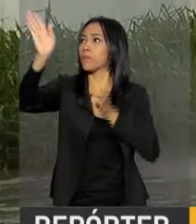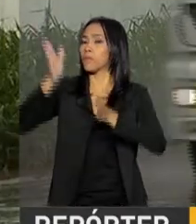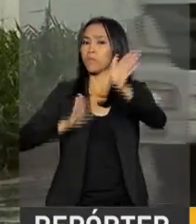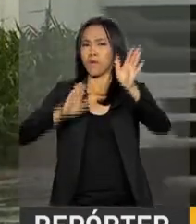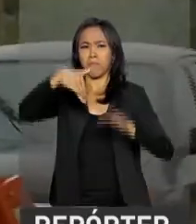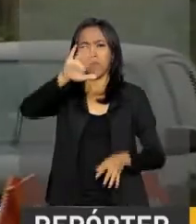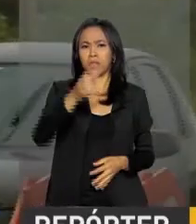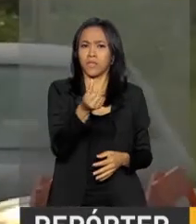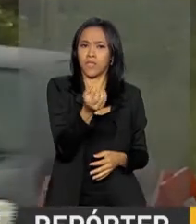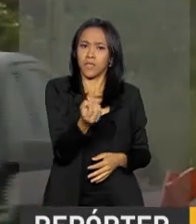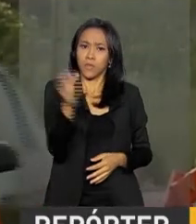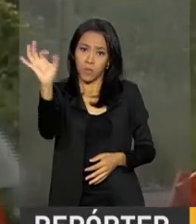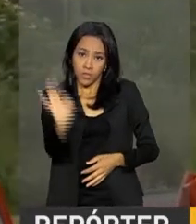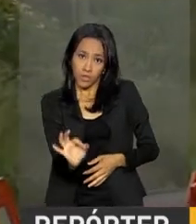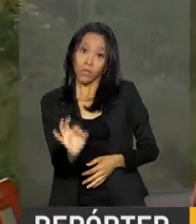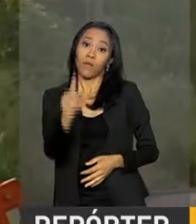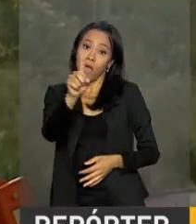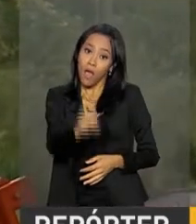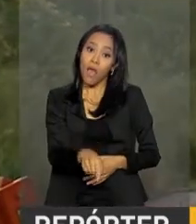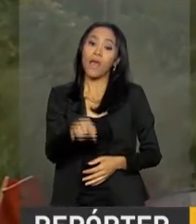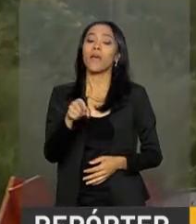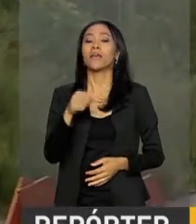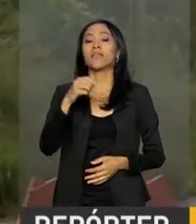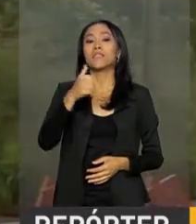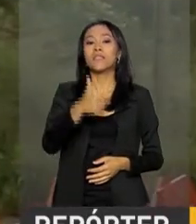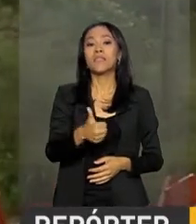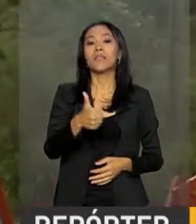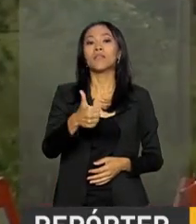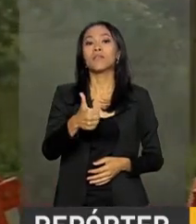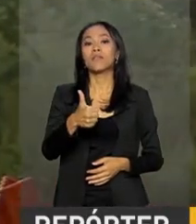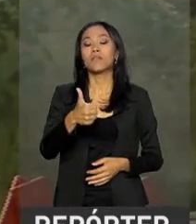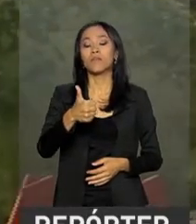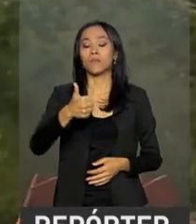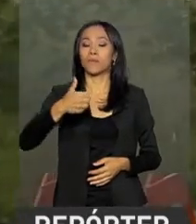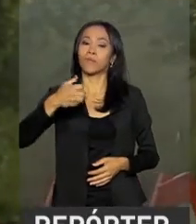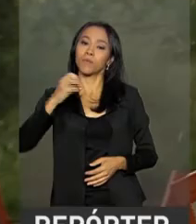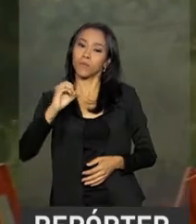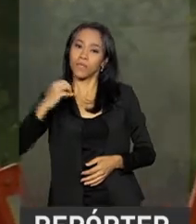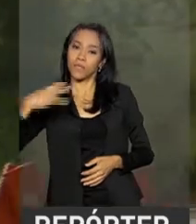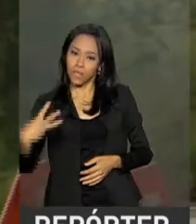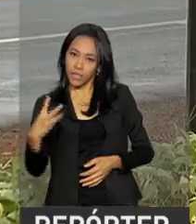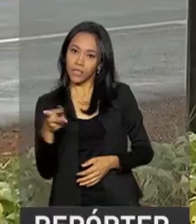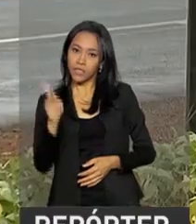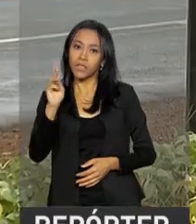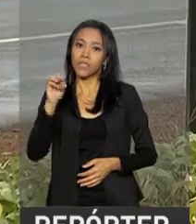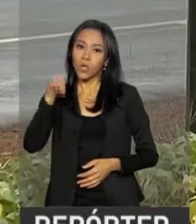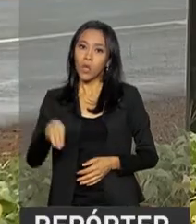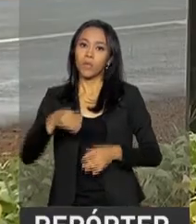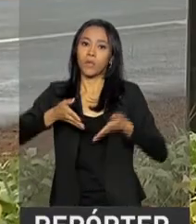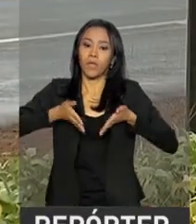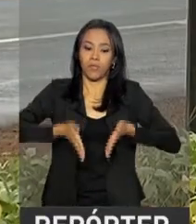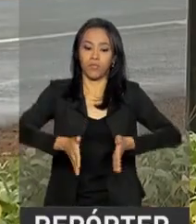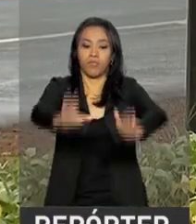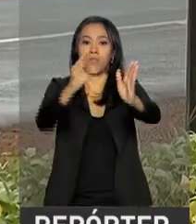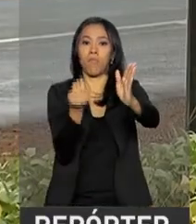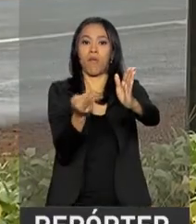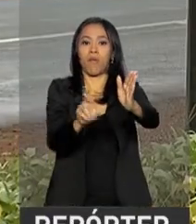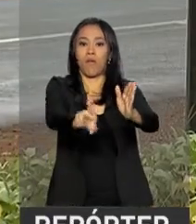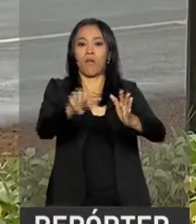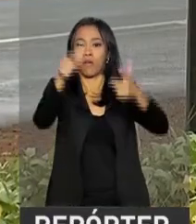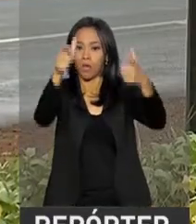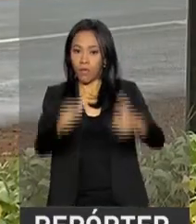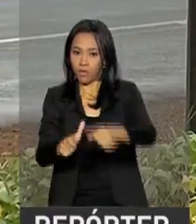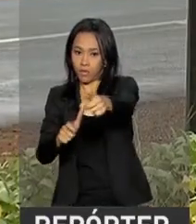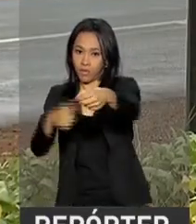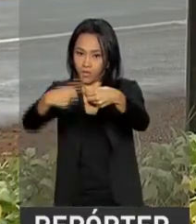de cargas no país ocorre no 103 mil quilômetros de estradas brasileiras são produtos como do município de rio